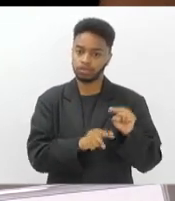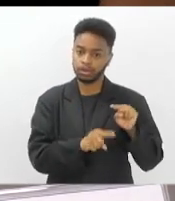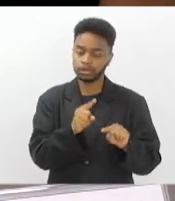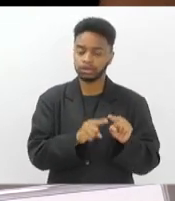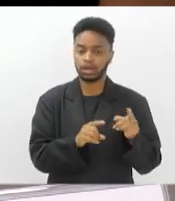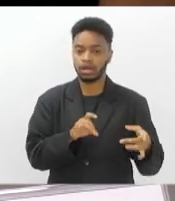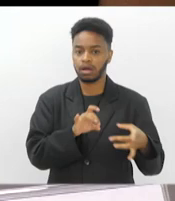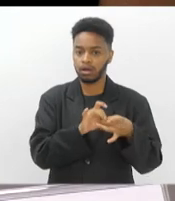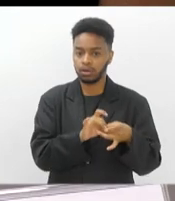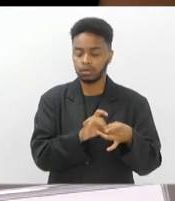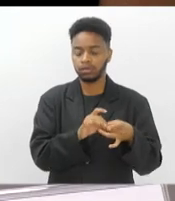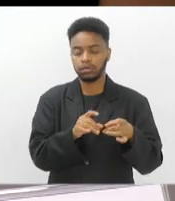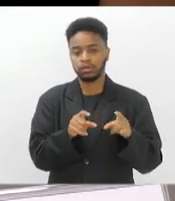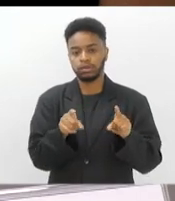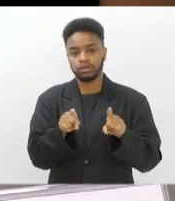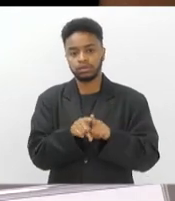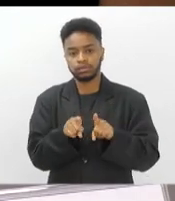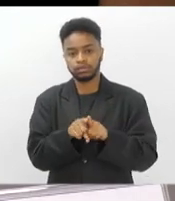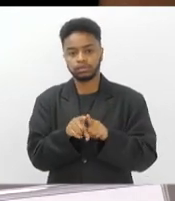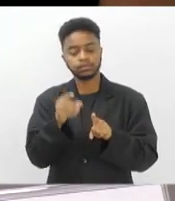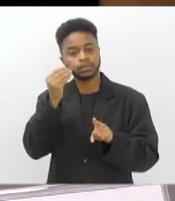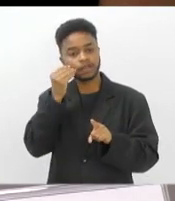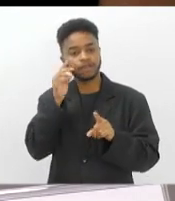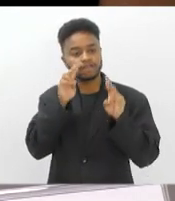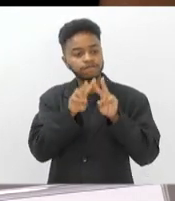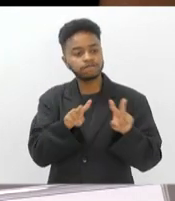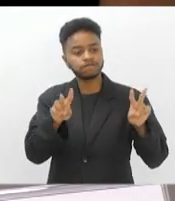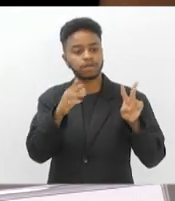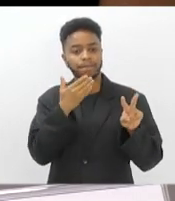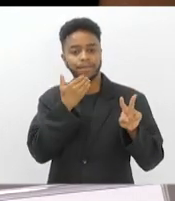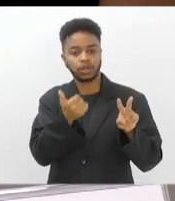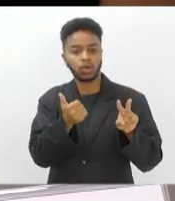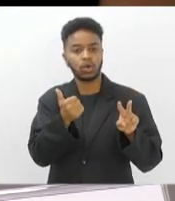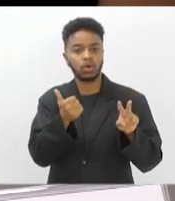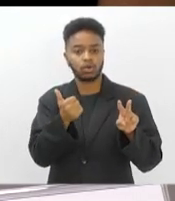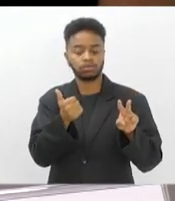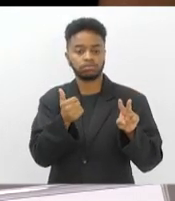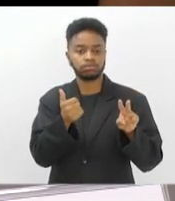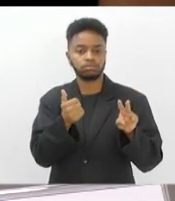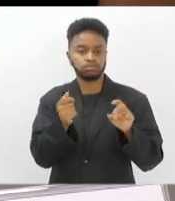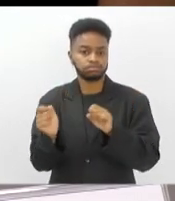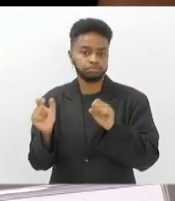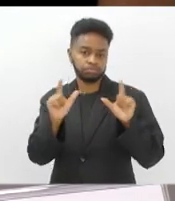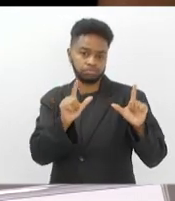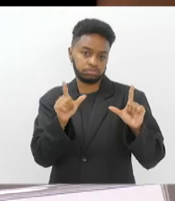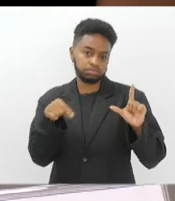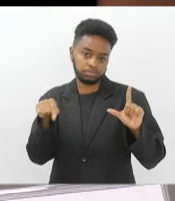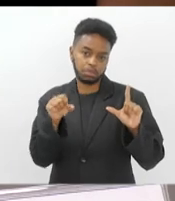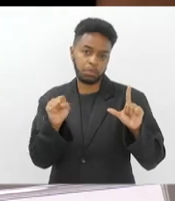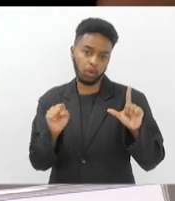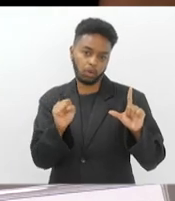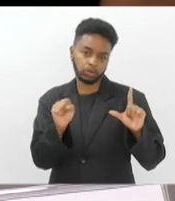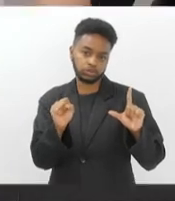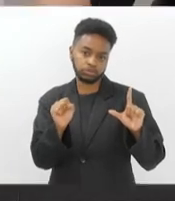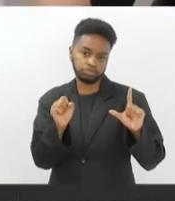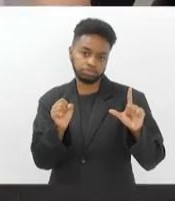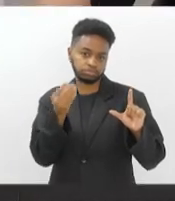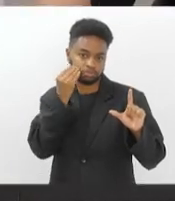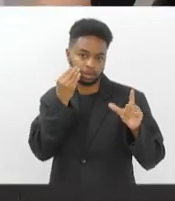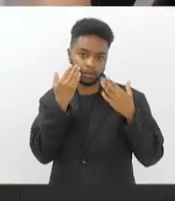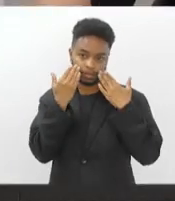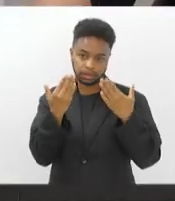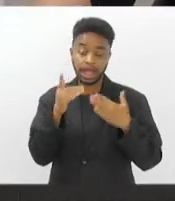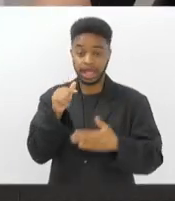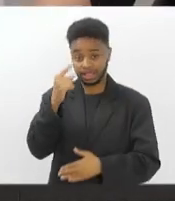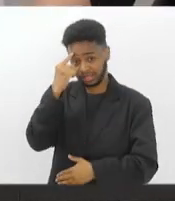inclusive para poder né visualizar essas apresentações que porventura queiram fazer né Essa é a ideia não